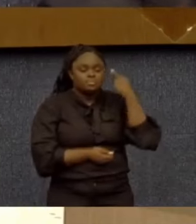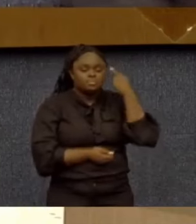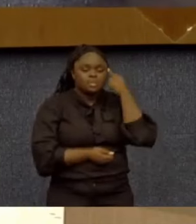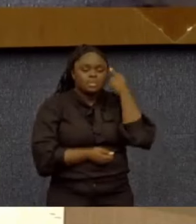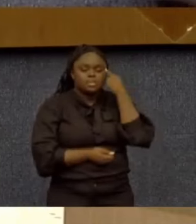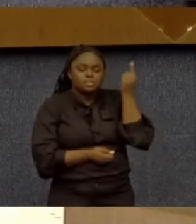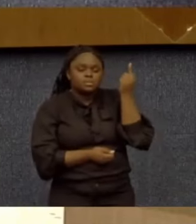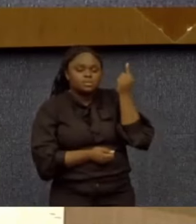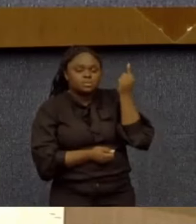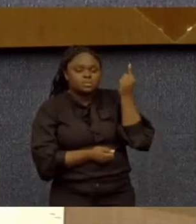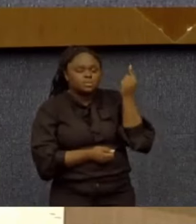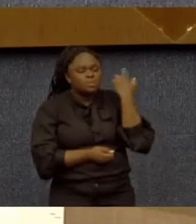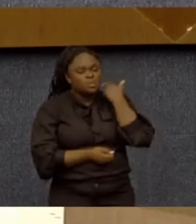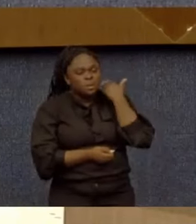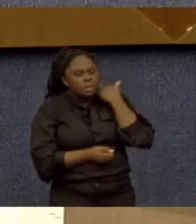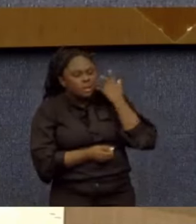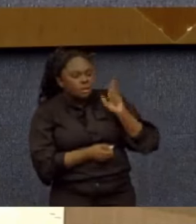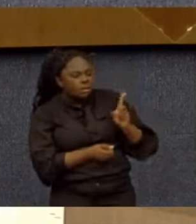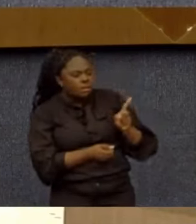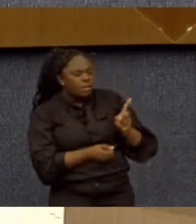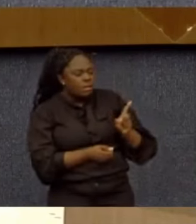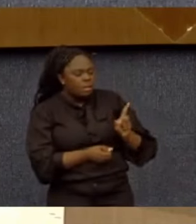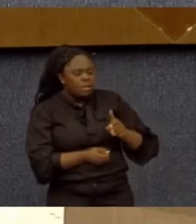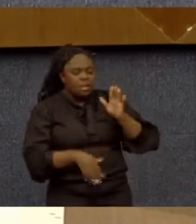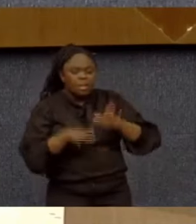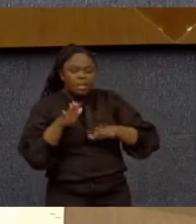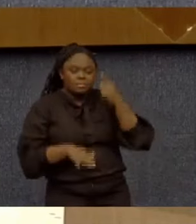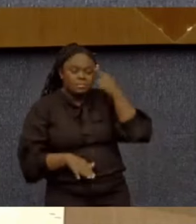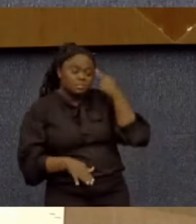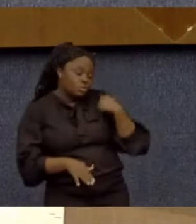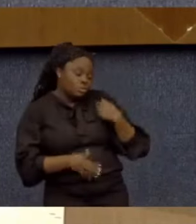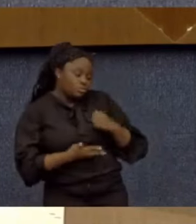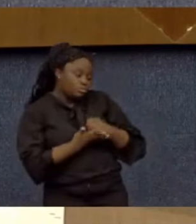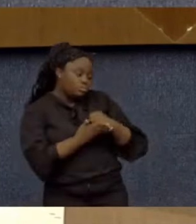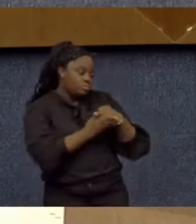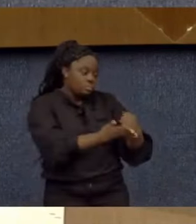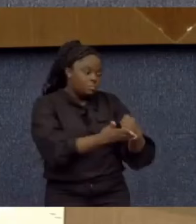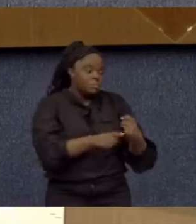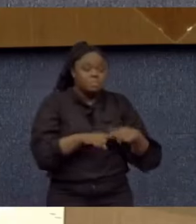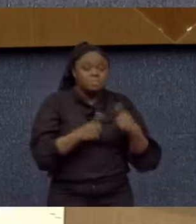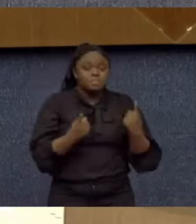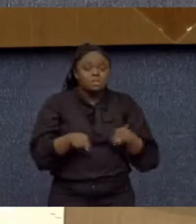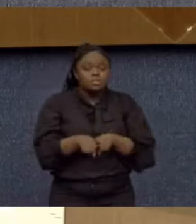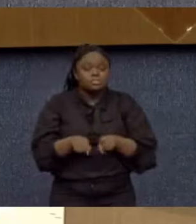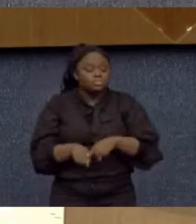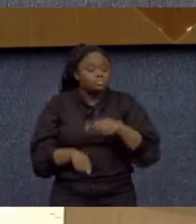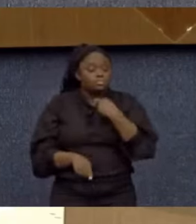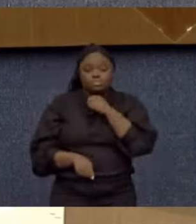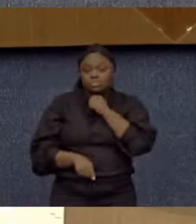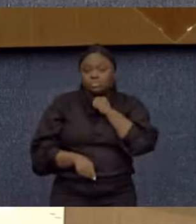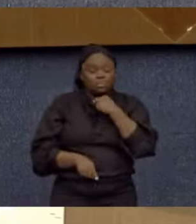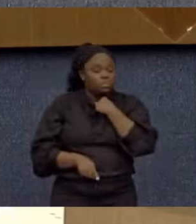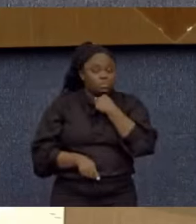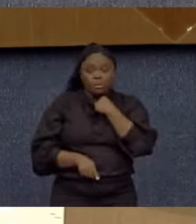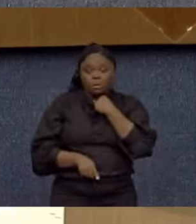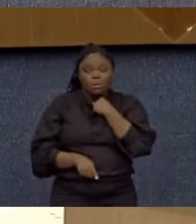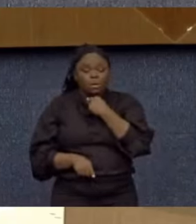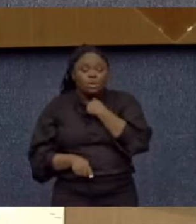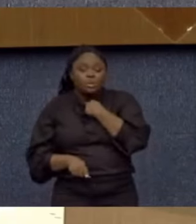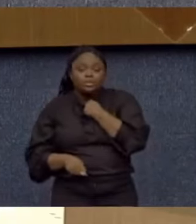pensando, cansa. De vez em quando eu falo, vou te ajudar, mas eu também não posso nem sair de casa. Eles não deixam eu sair de